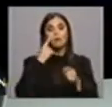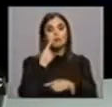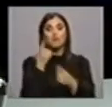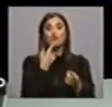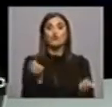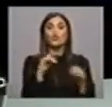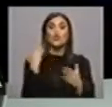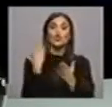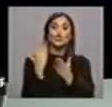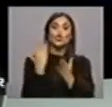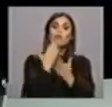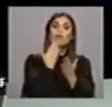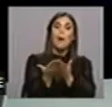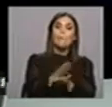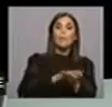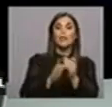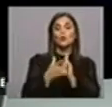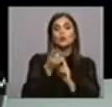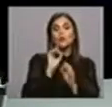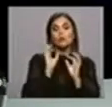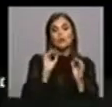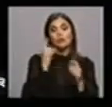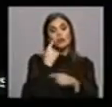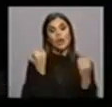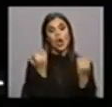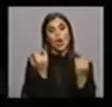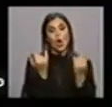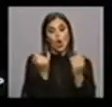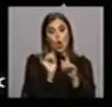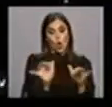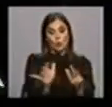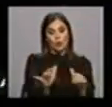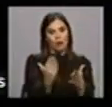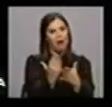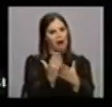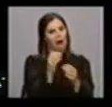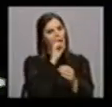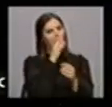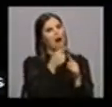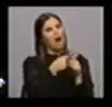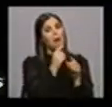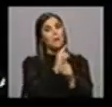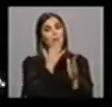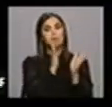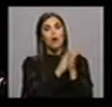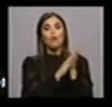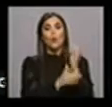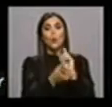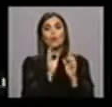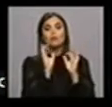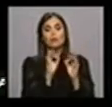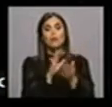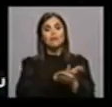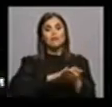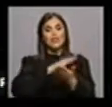um estudo que tem como base simulações de computadores e é particularmente interessante este estudo, porque mostra-nos que qual é o cerne